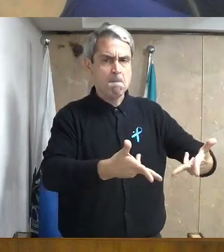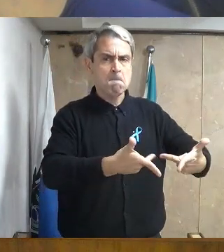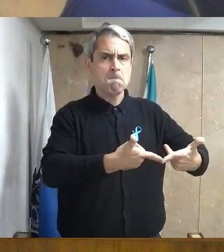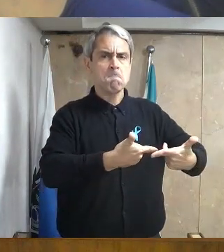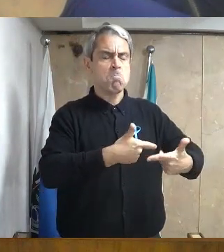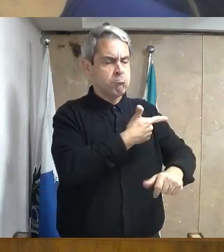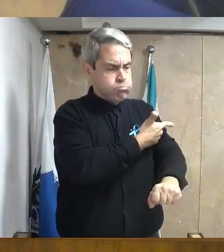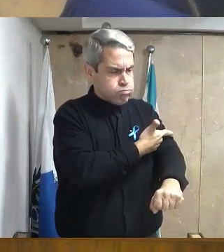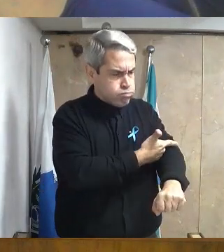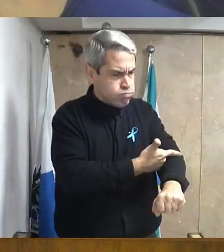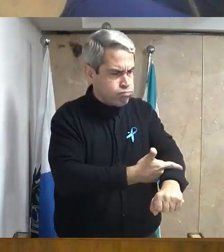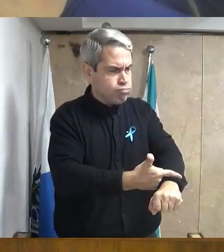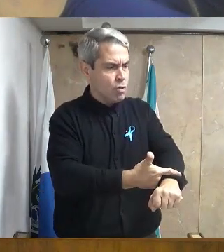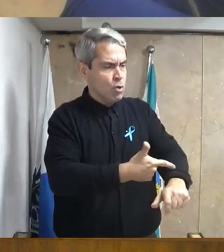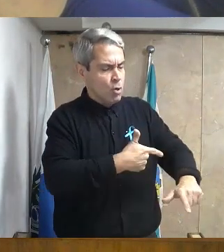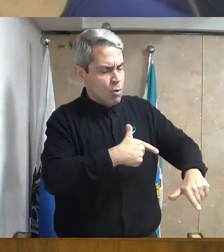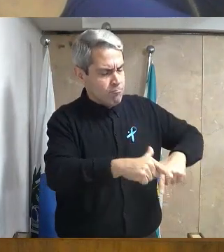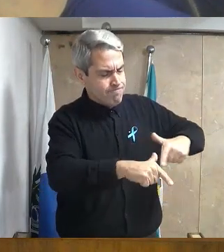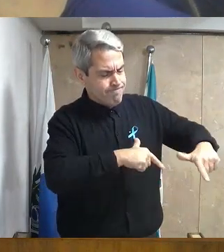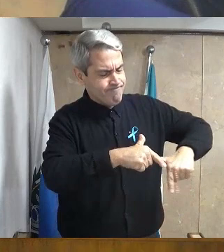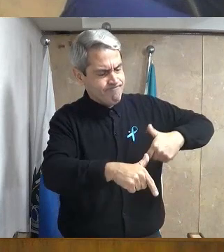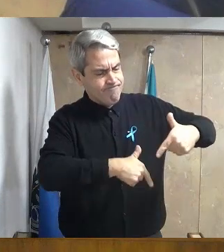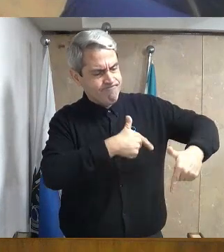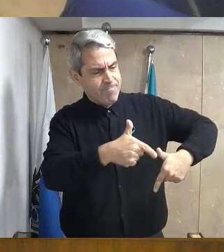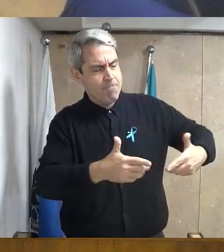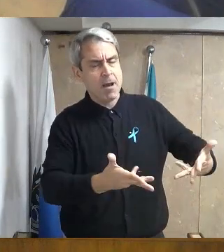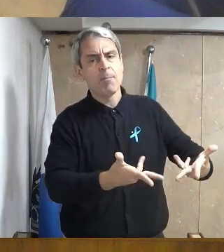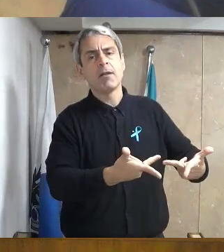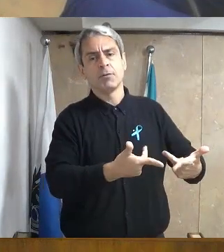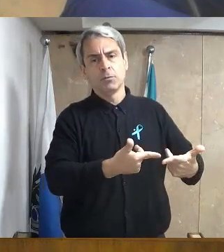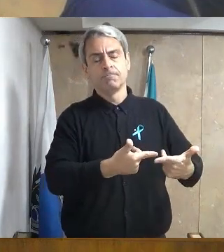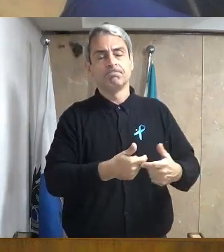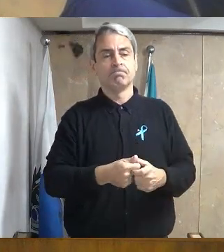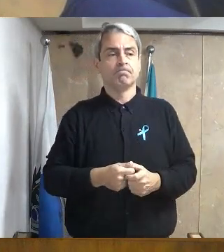dinâmico, visando desenvolver um trabalho de excelência.